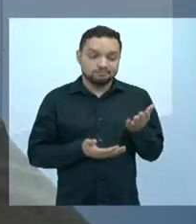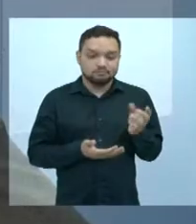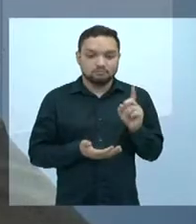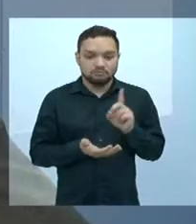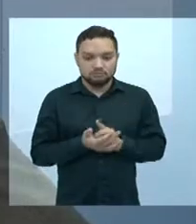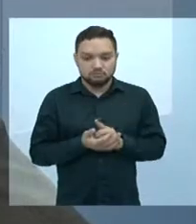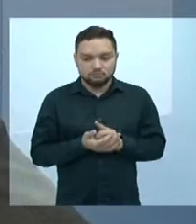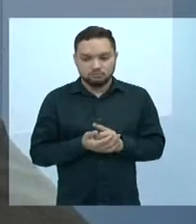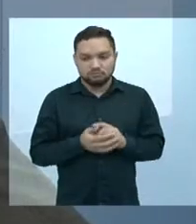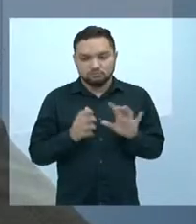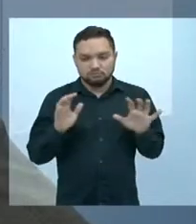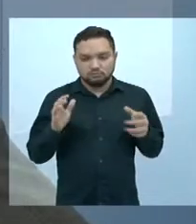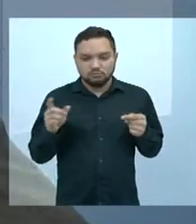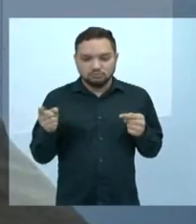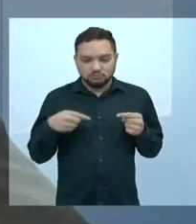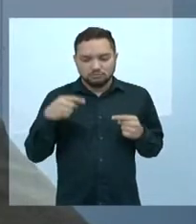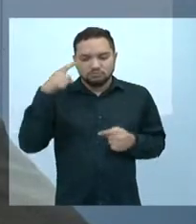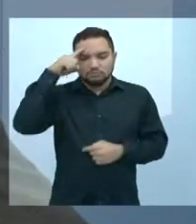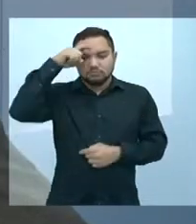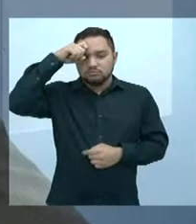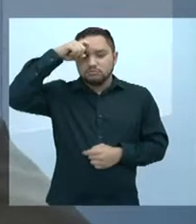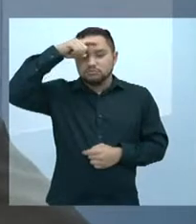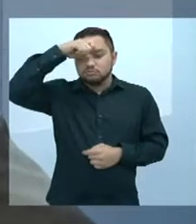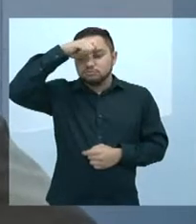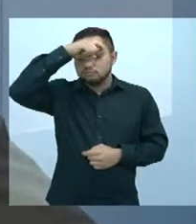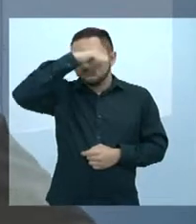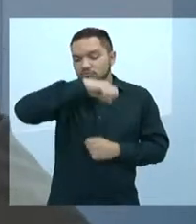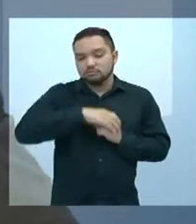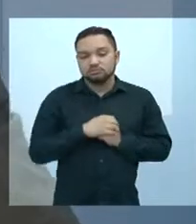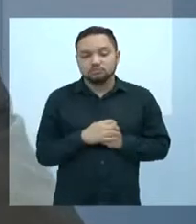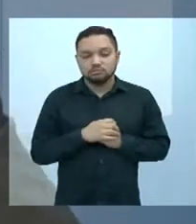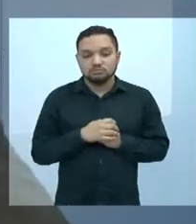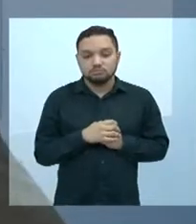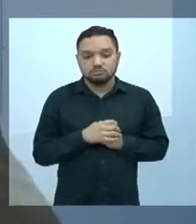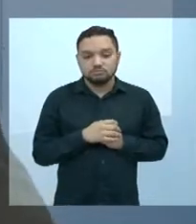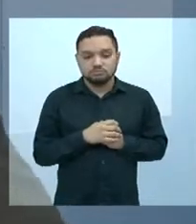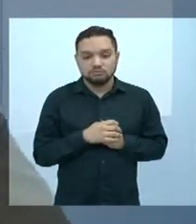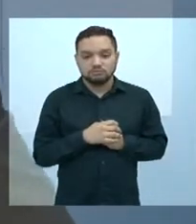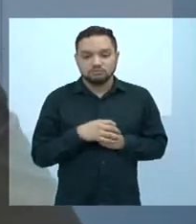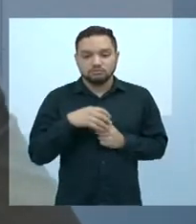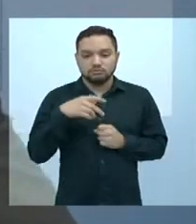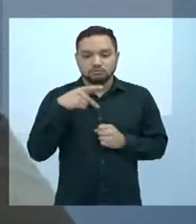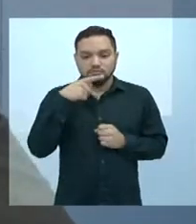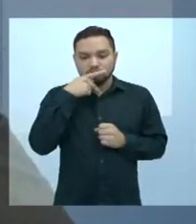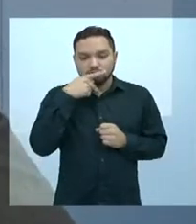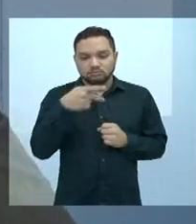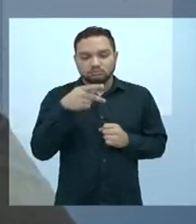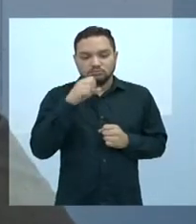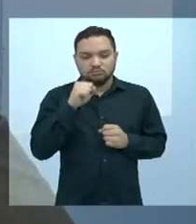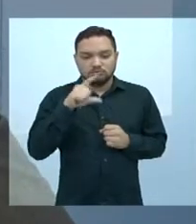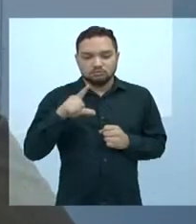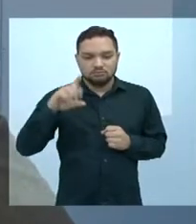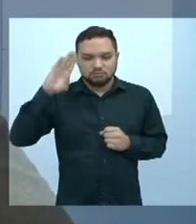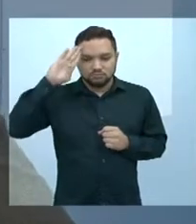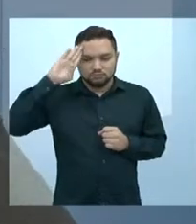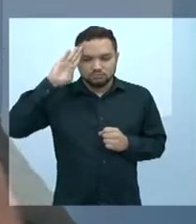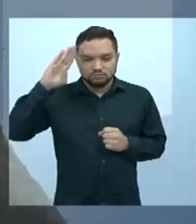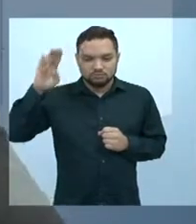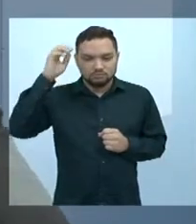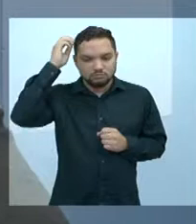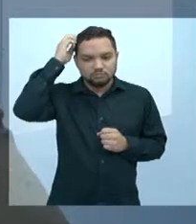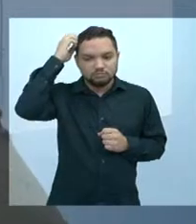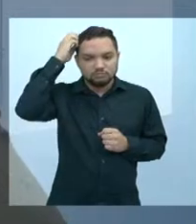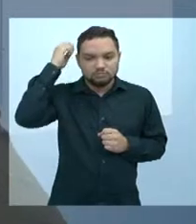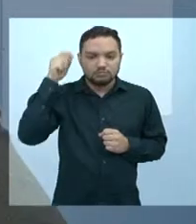oposição no Ceará muito complicada, somente liderada pelo Partido Social Liberal do presidente Jair Messias Bolsonaro. Eles